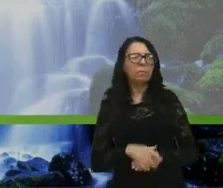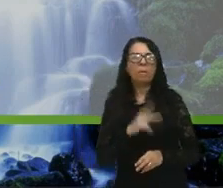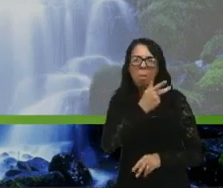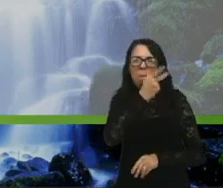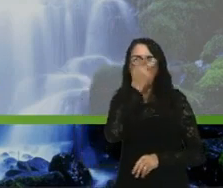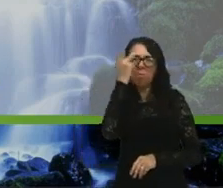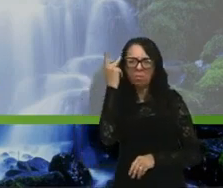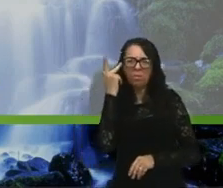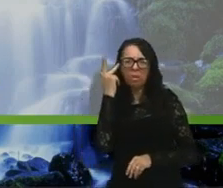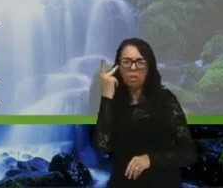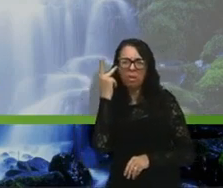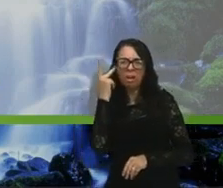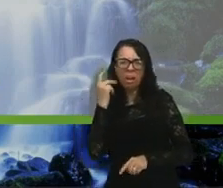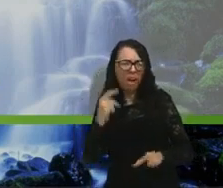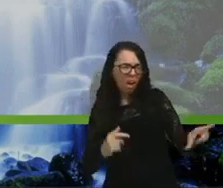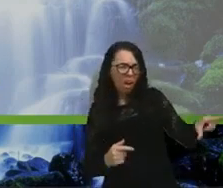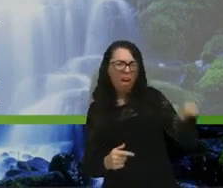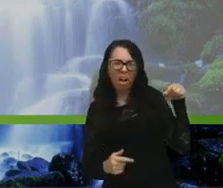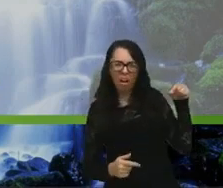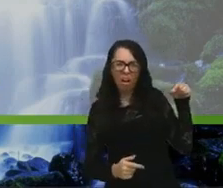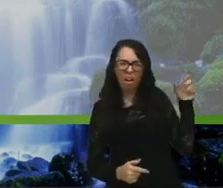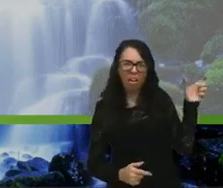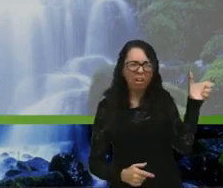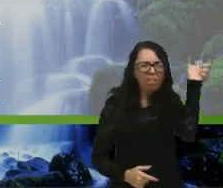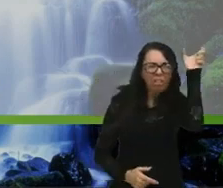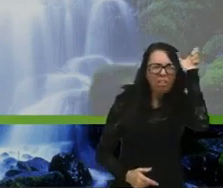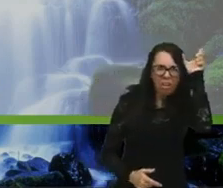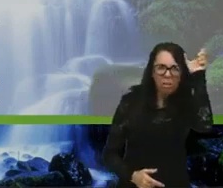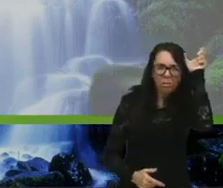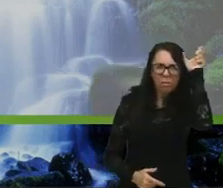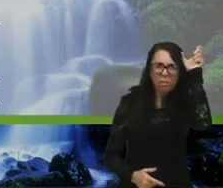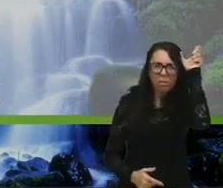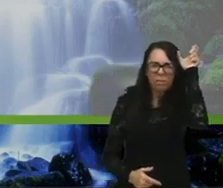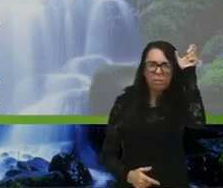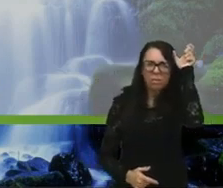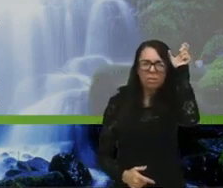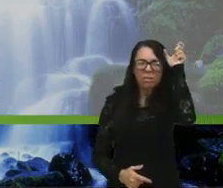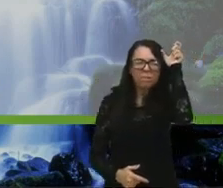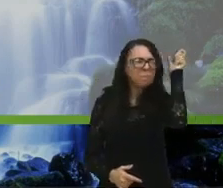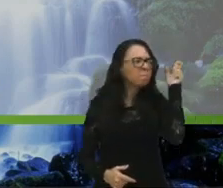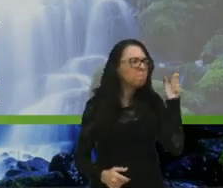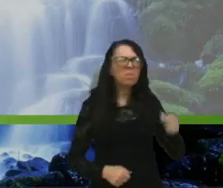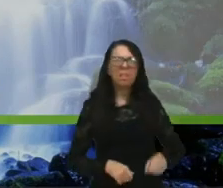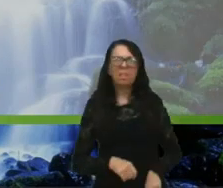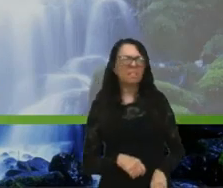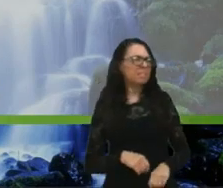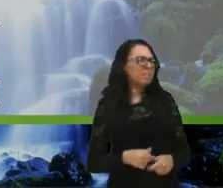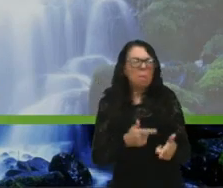ser admirado, para chamar a atenção das pessoas, para estar no topo da vida.